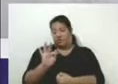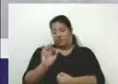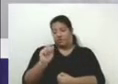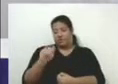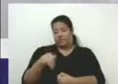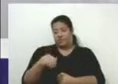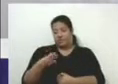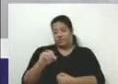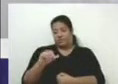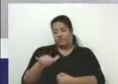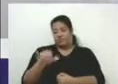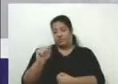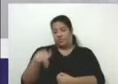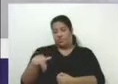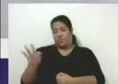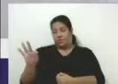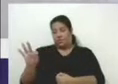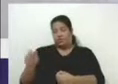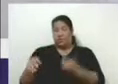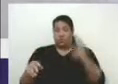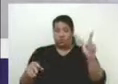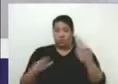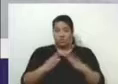escola Helda Muscogliato.